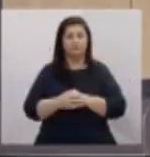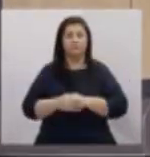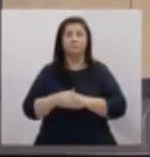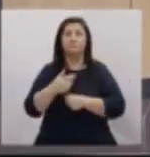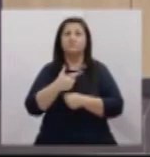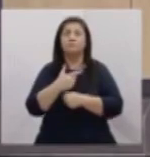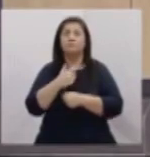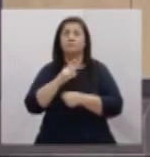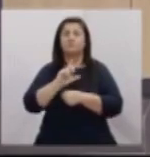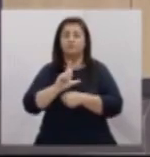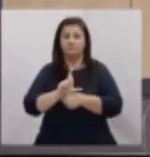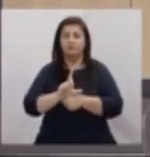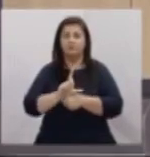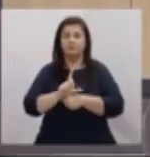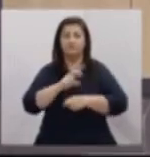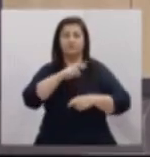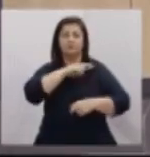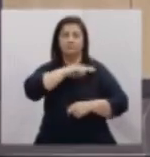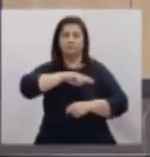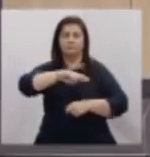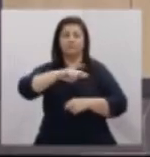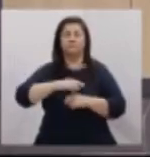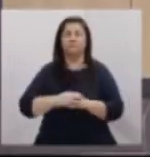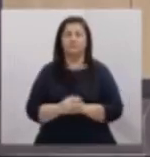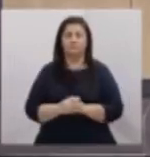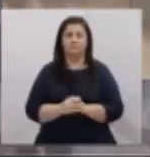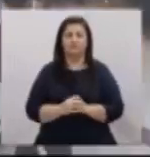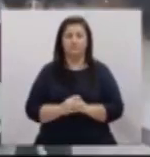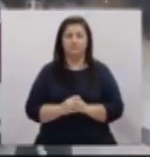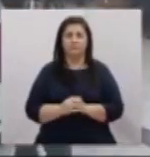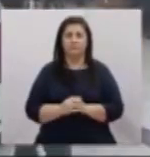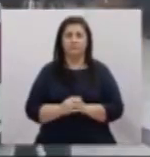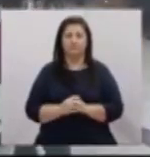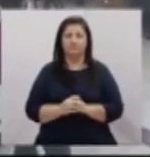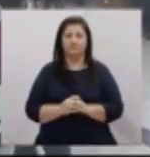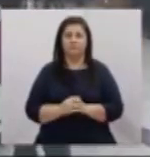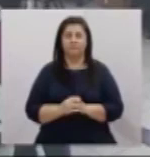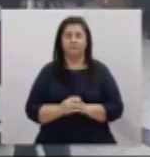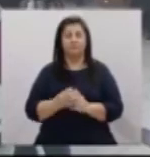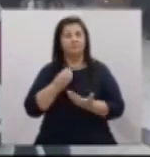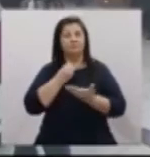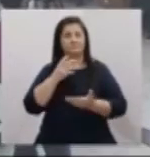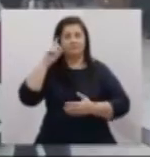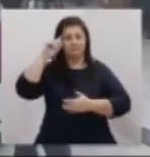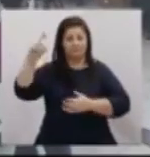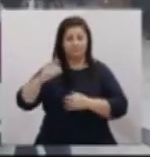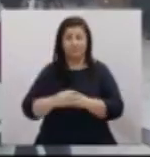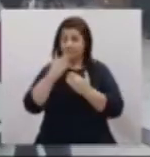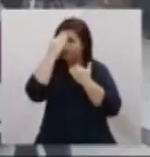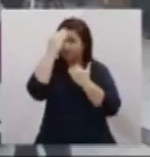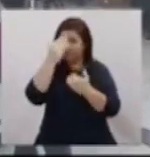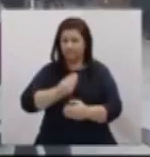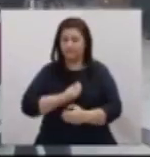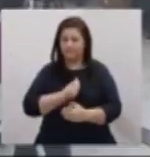cerimonial da casa que desempenhe o protocolo. Senhoras e senhores, muito bom dia. Agradecemos a presença de todos.